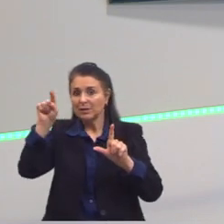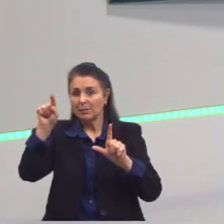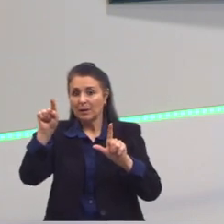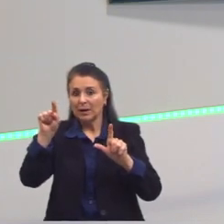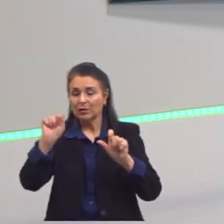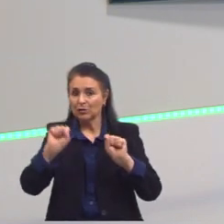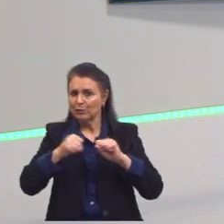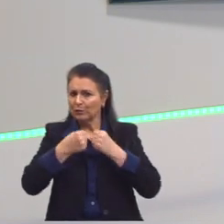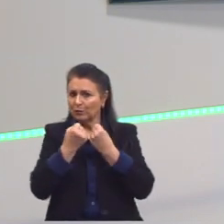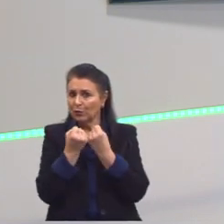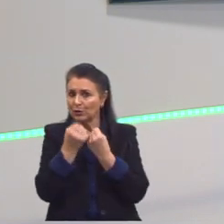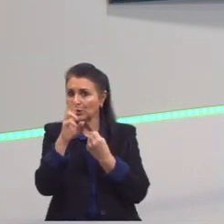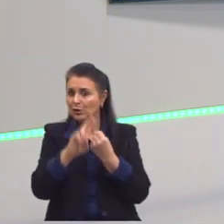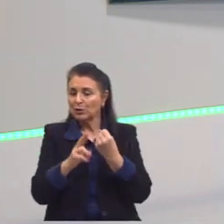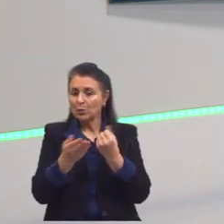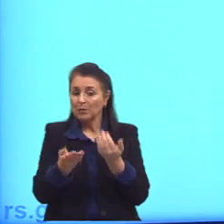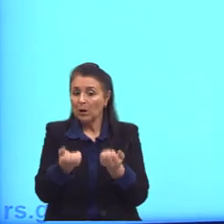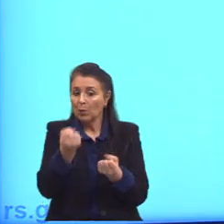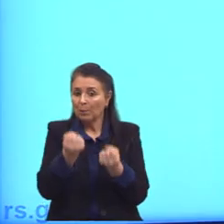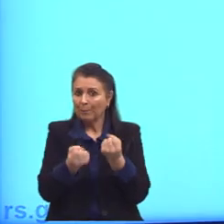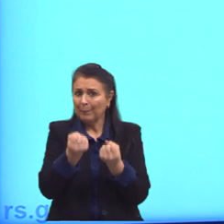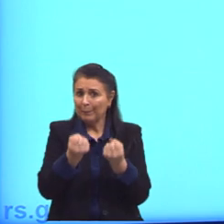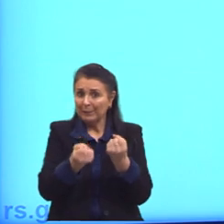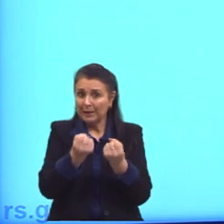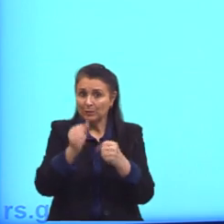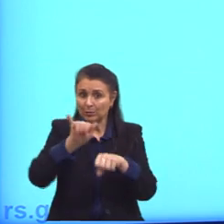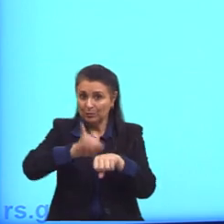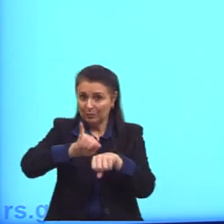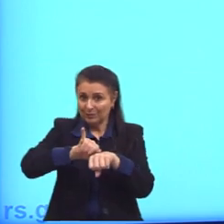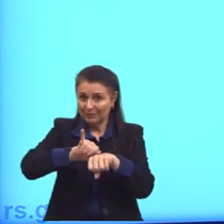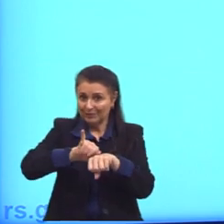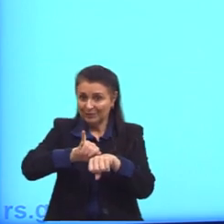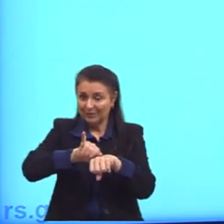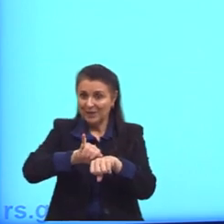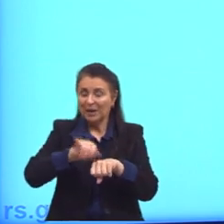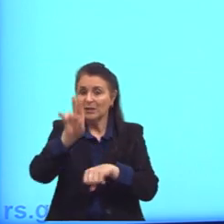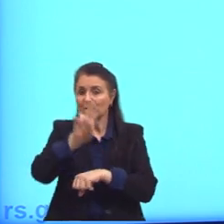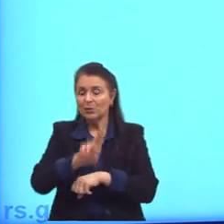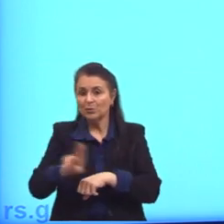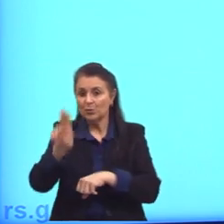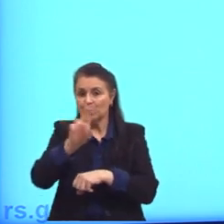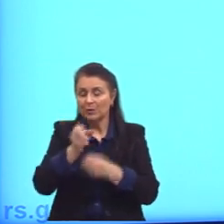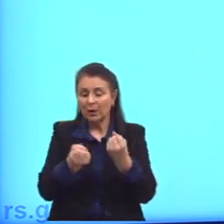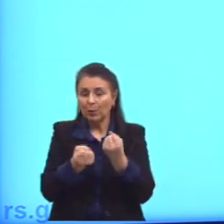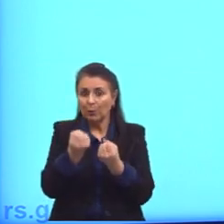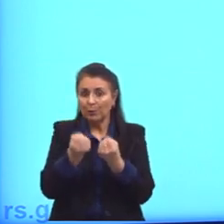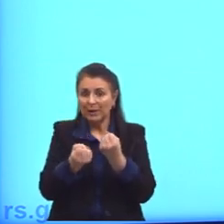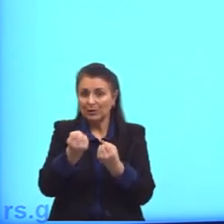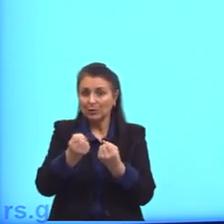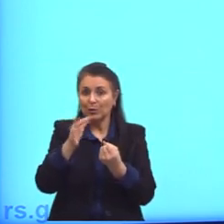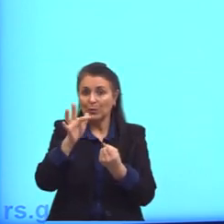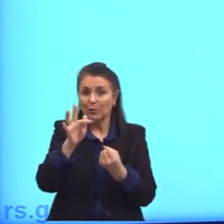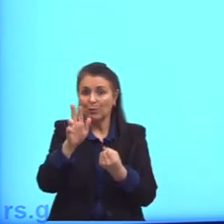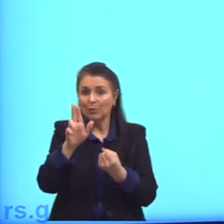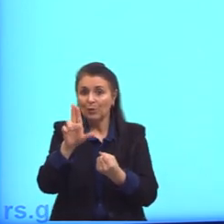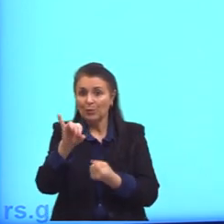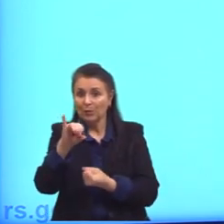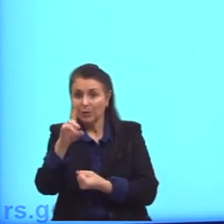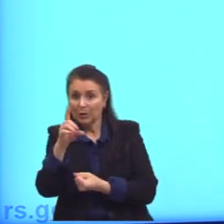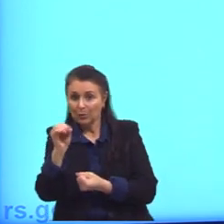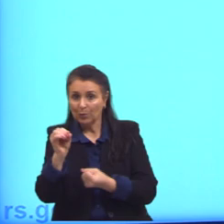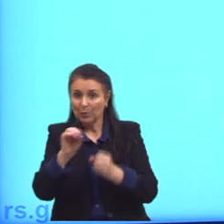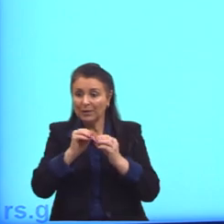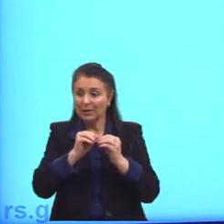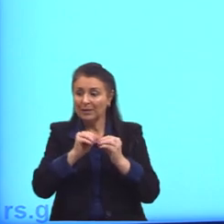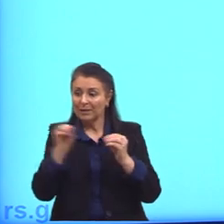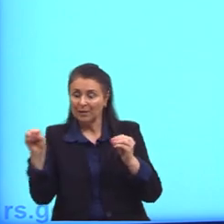a gente não usa o peso do objeto neste caso aqui a gente usa o peso do fluido deslocado Esse